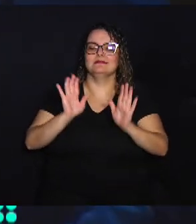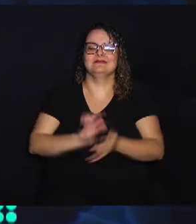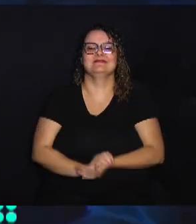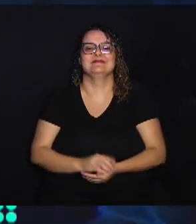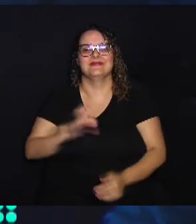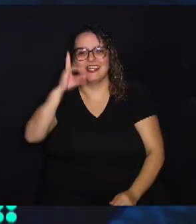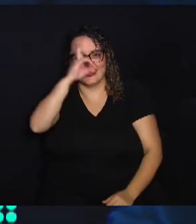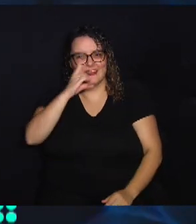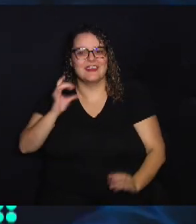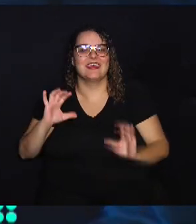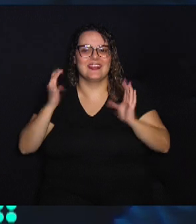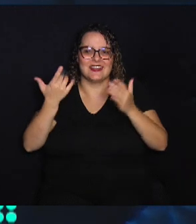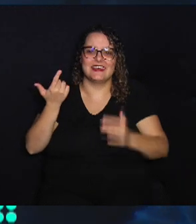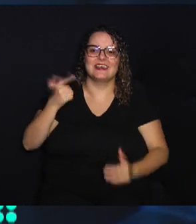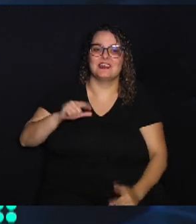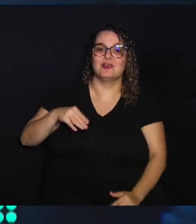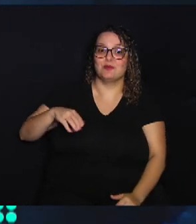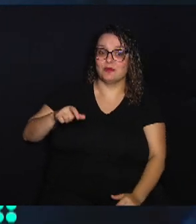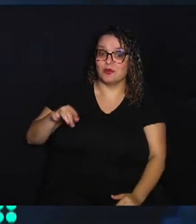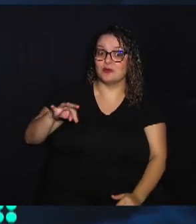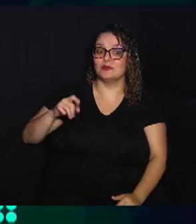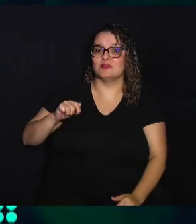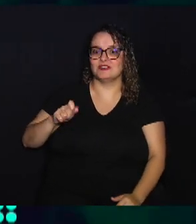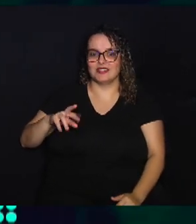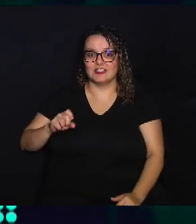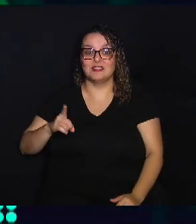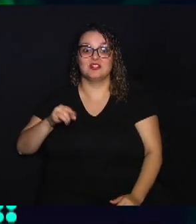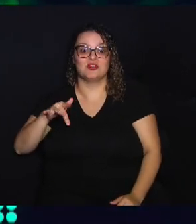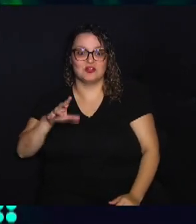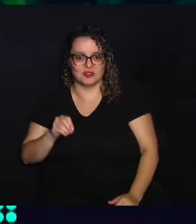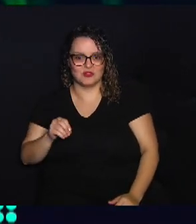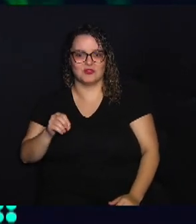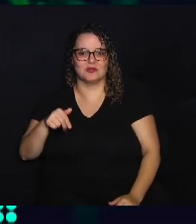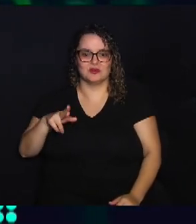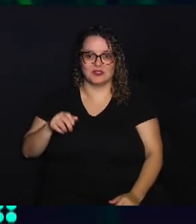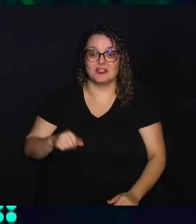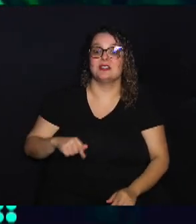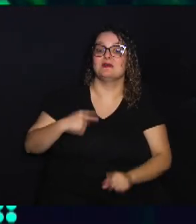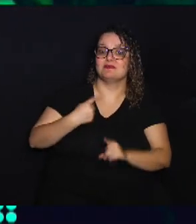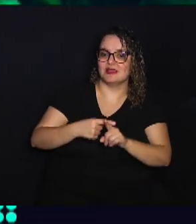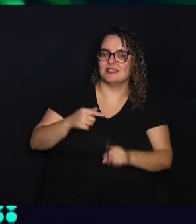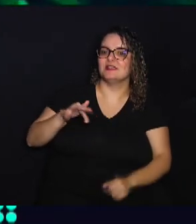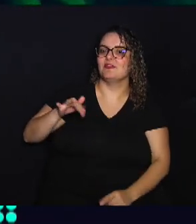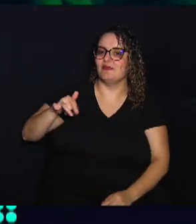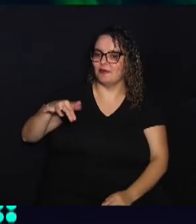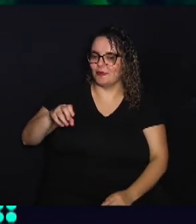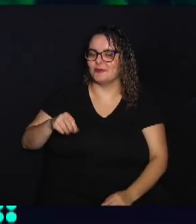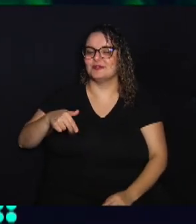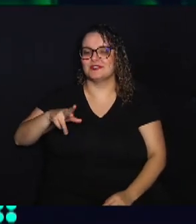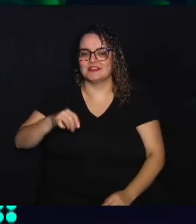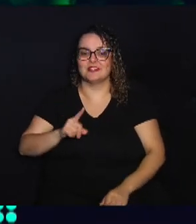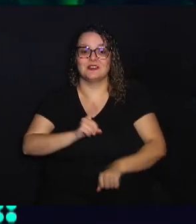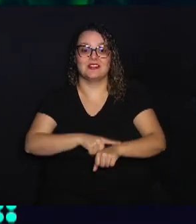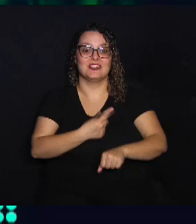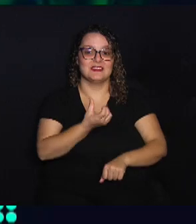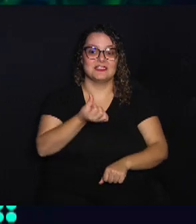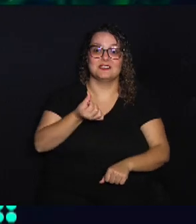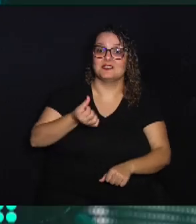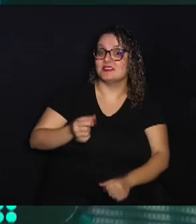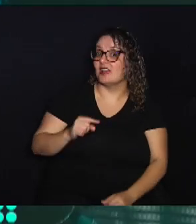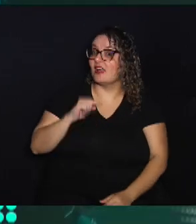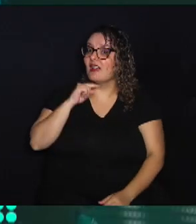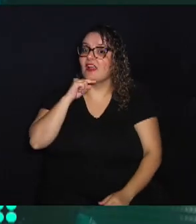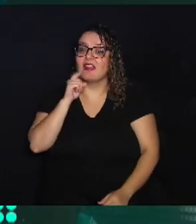festa continua no Multiarena. Tem Diogo Nogueira, mais fundo de quintal, a partir das 16h. Ninguém pode